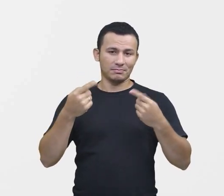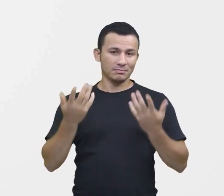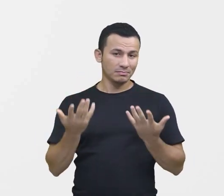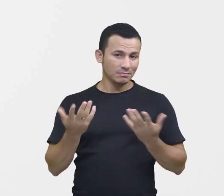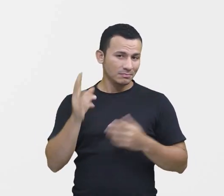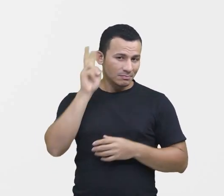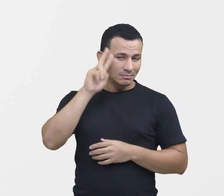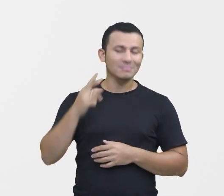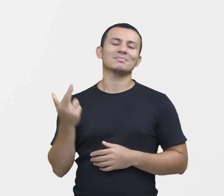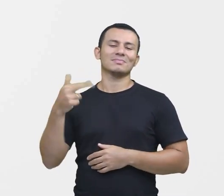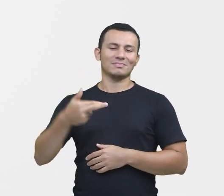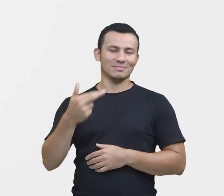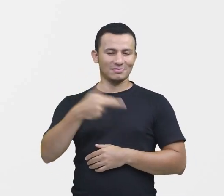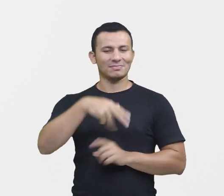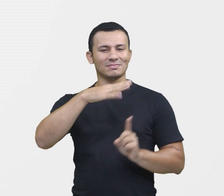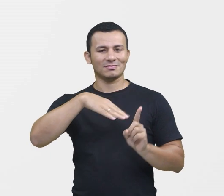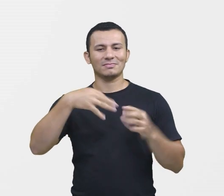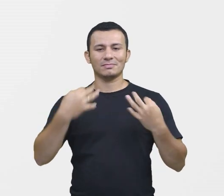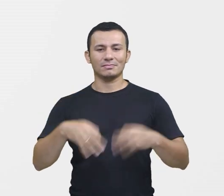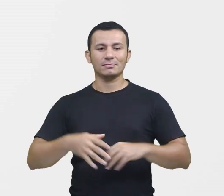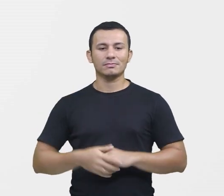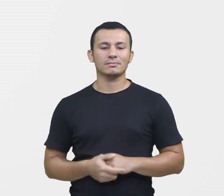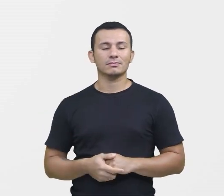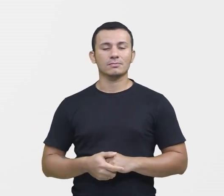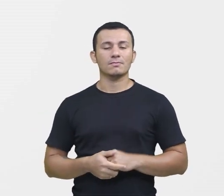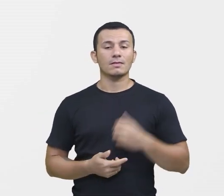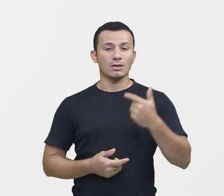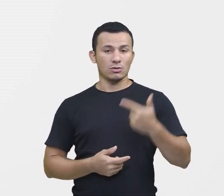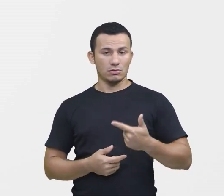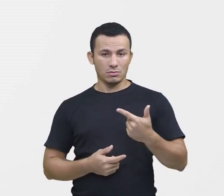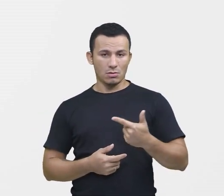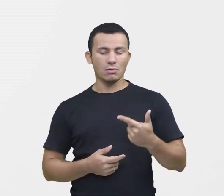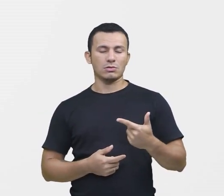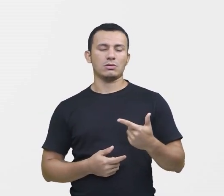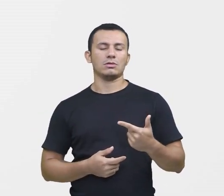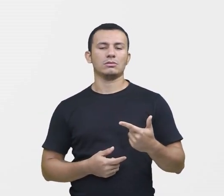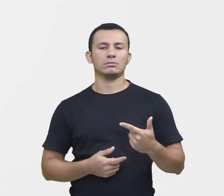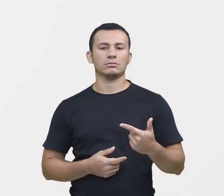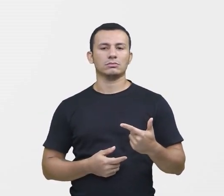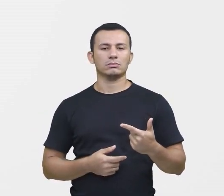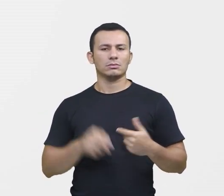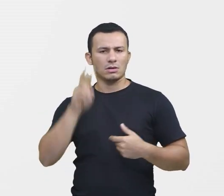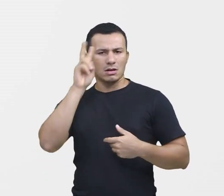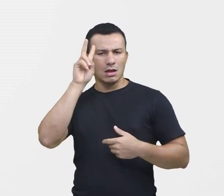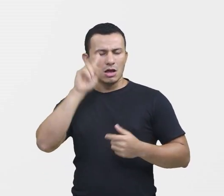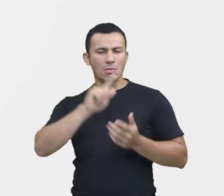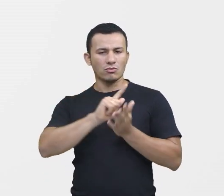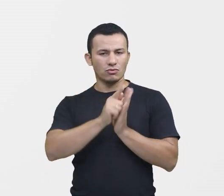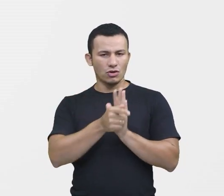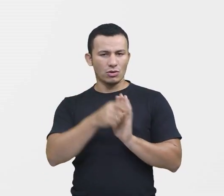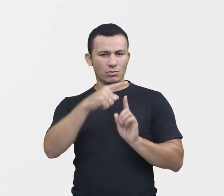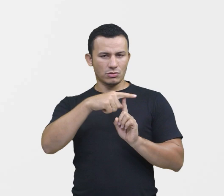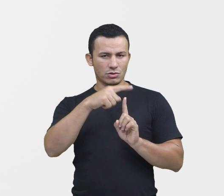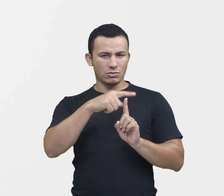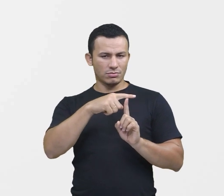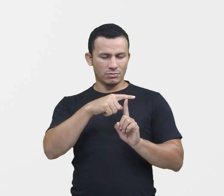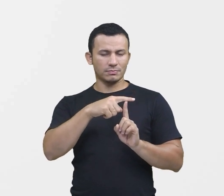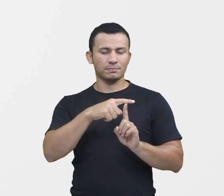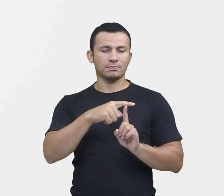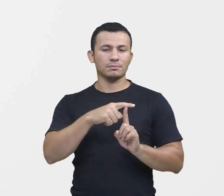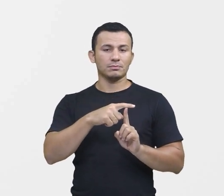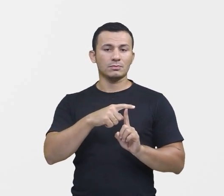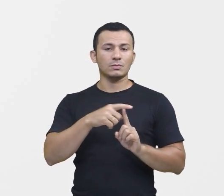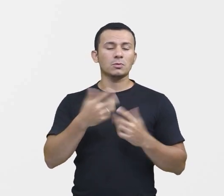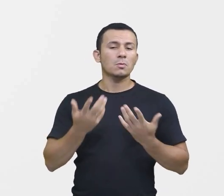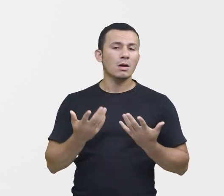O Boto, muito bem. Já na segunda atividade, eu trouxe um gênero textual, que era